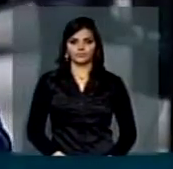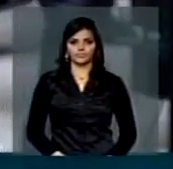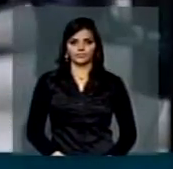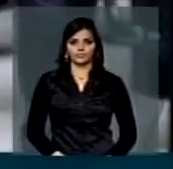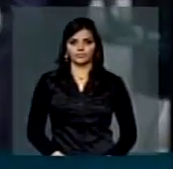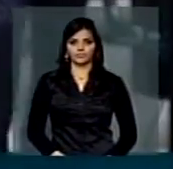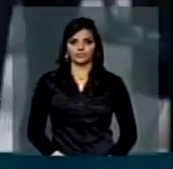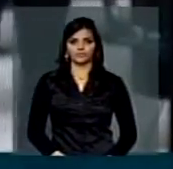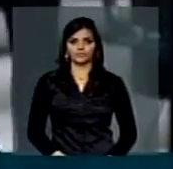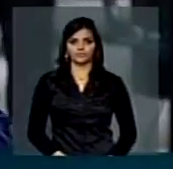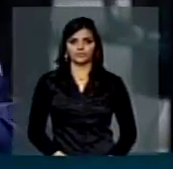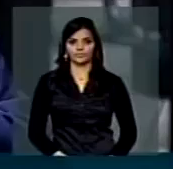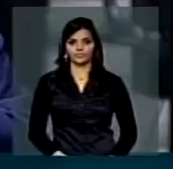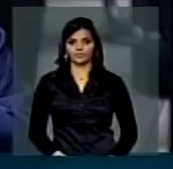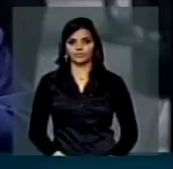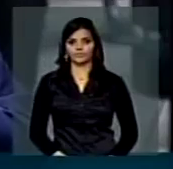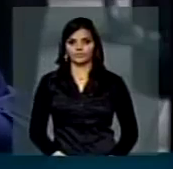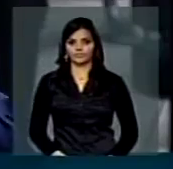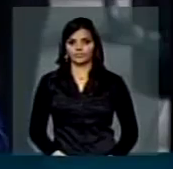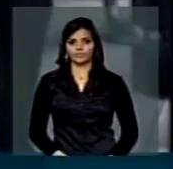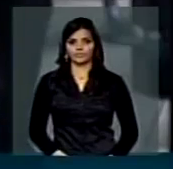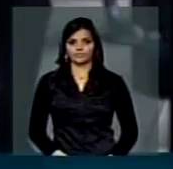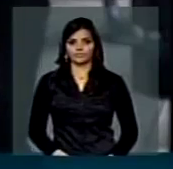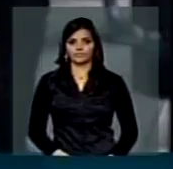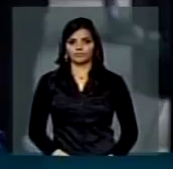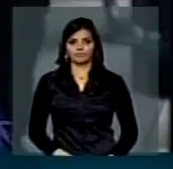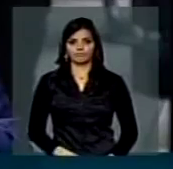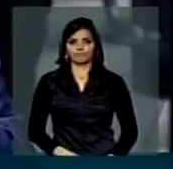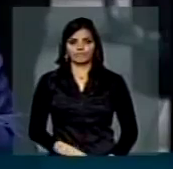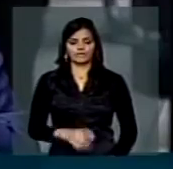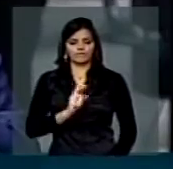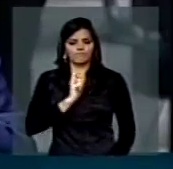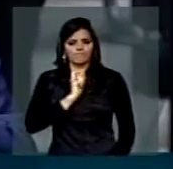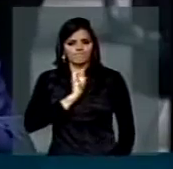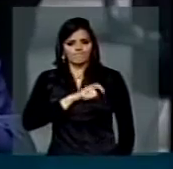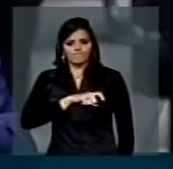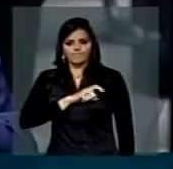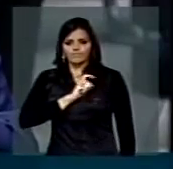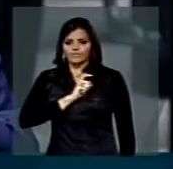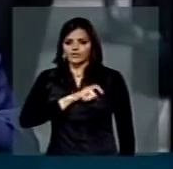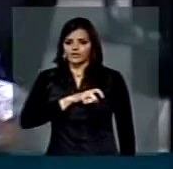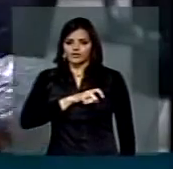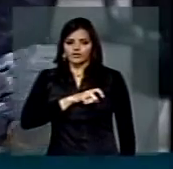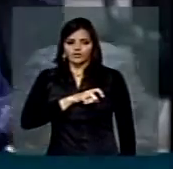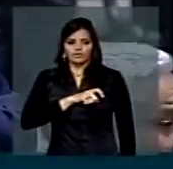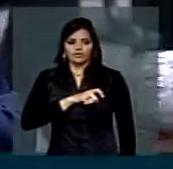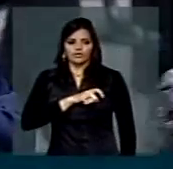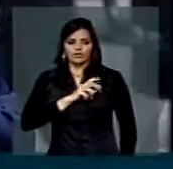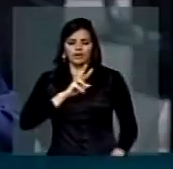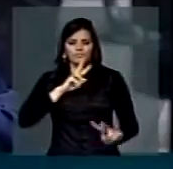tão nefasto sistema de aprisionamento